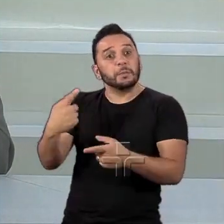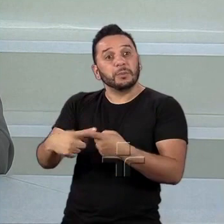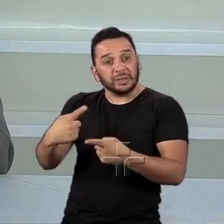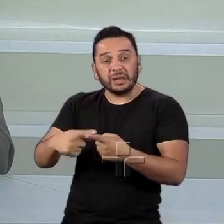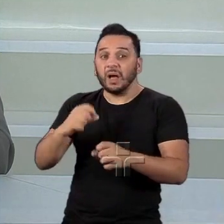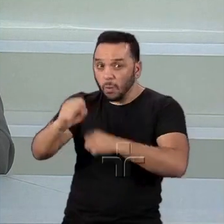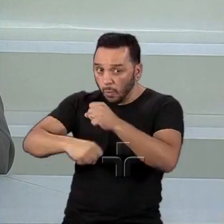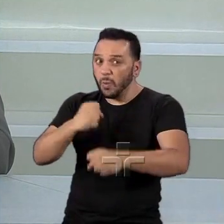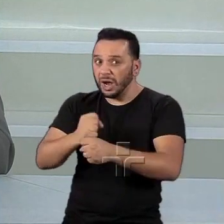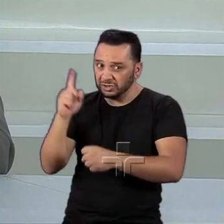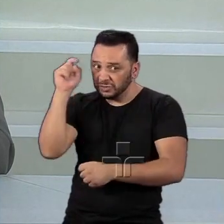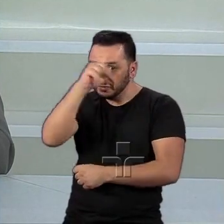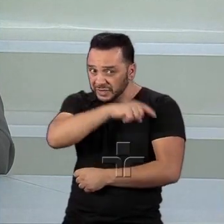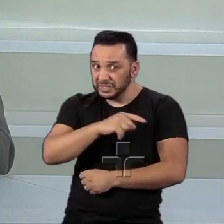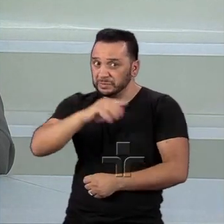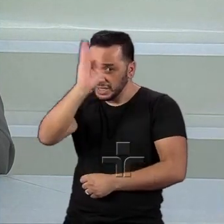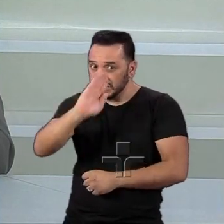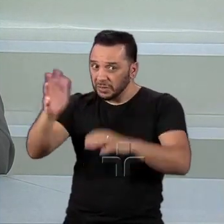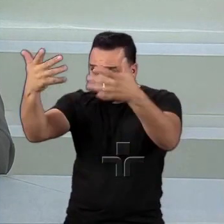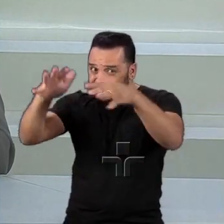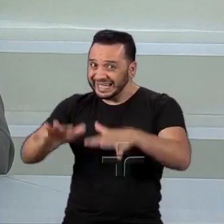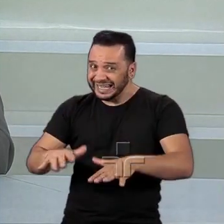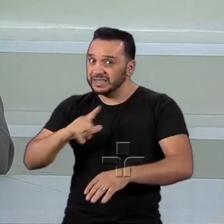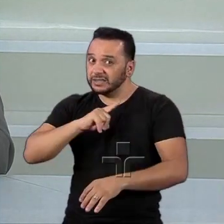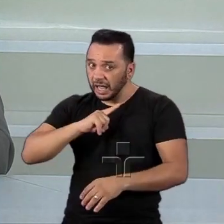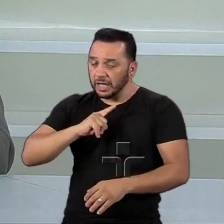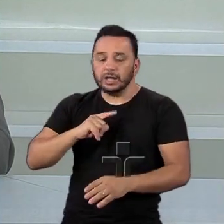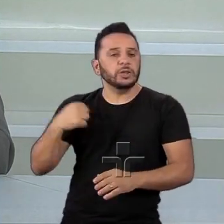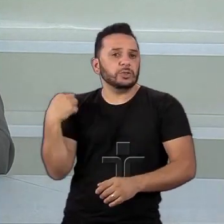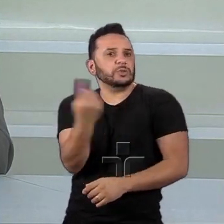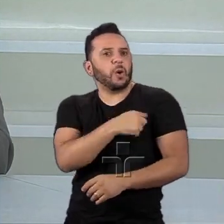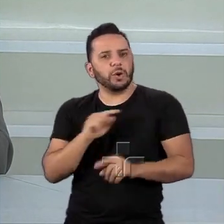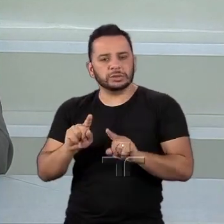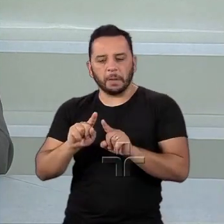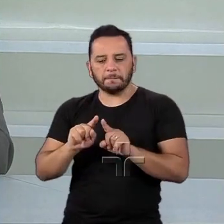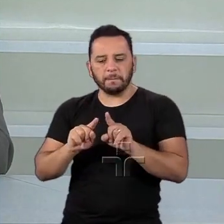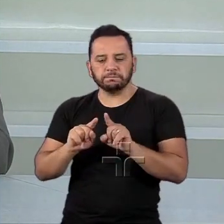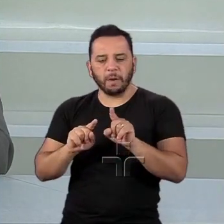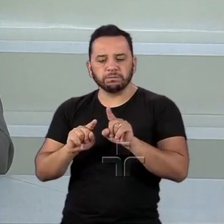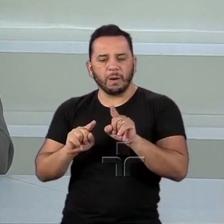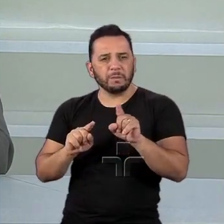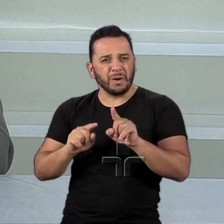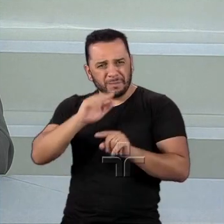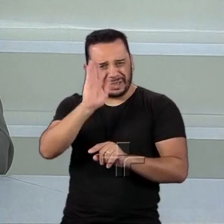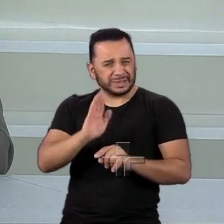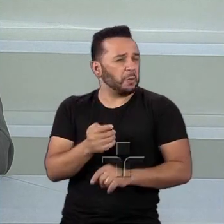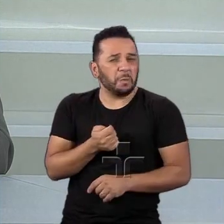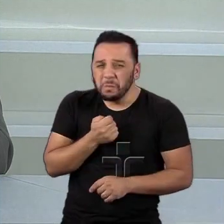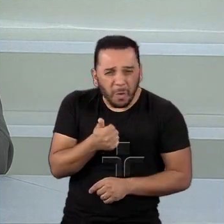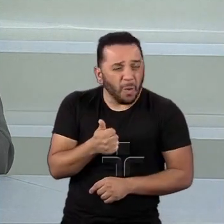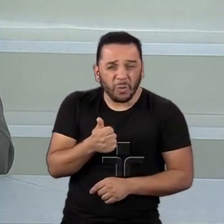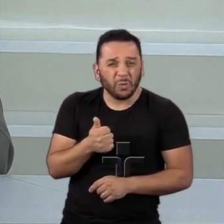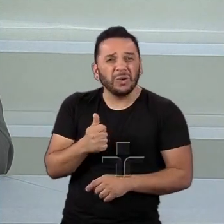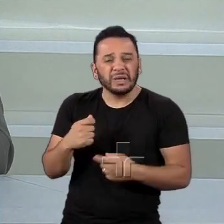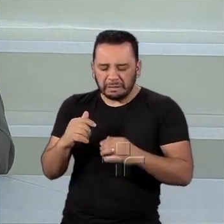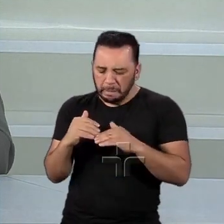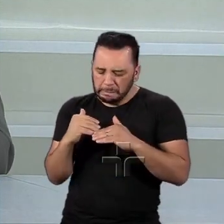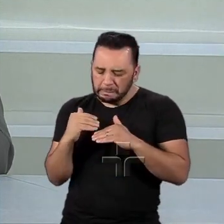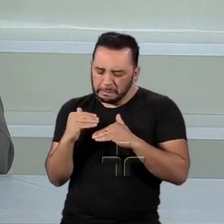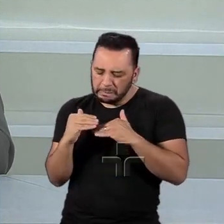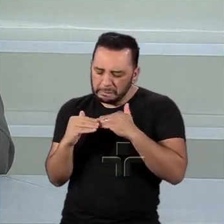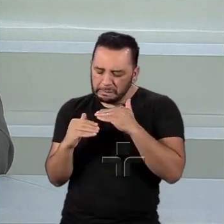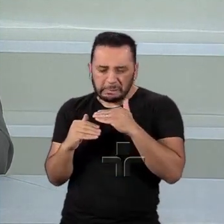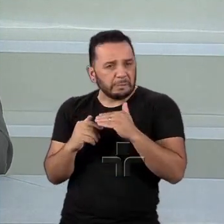difícil. Nós estamos crescendo muito pouco, quase crescendo abaixo das necessidades que temos, e tendo